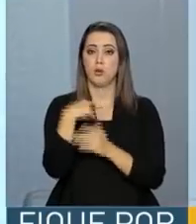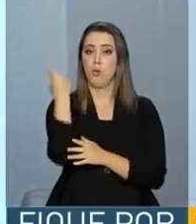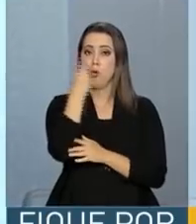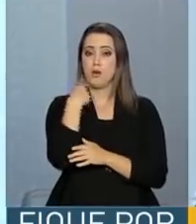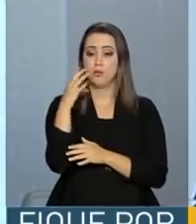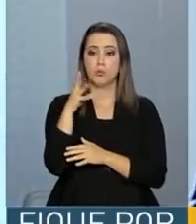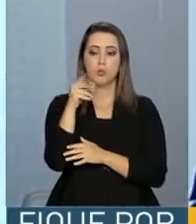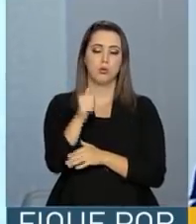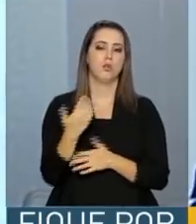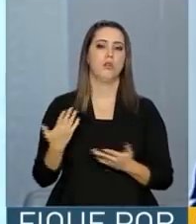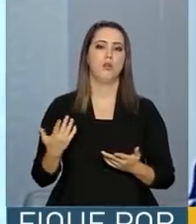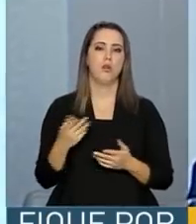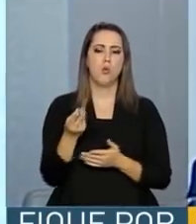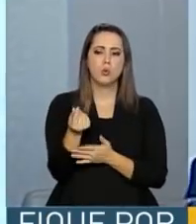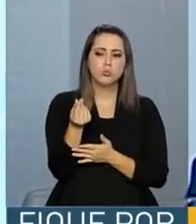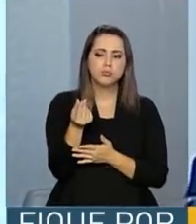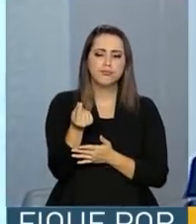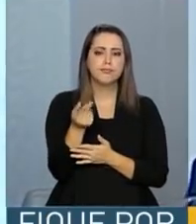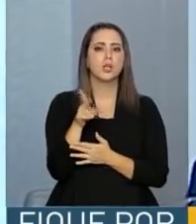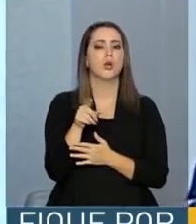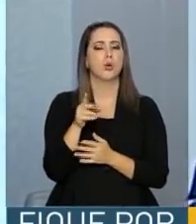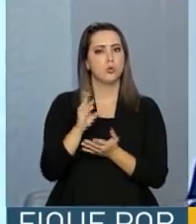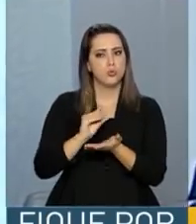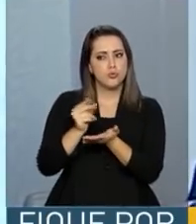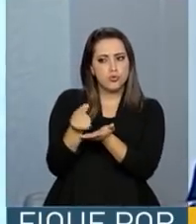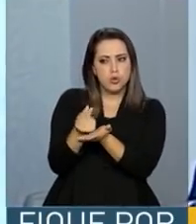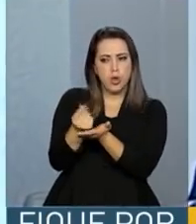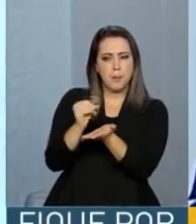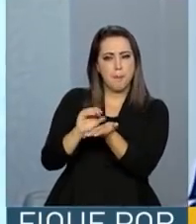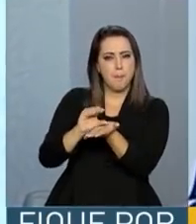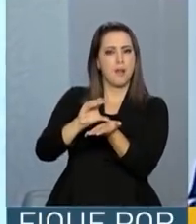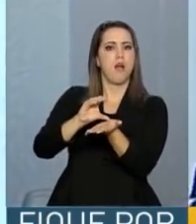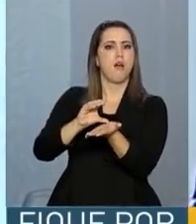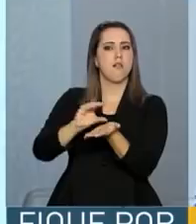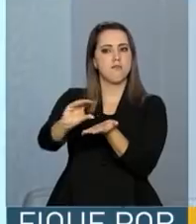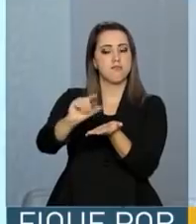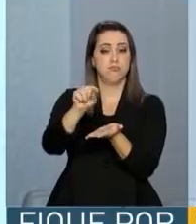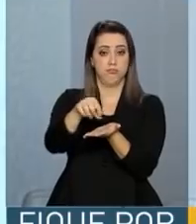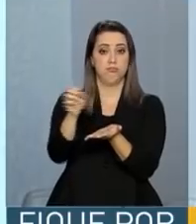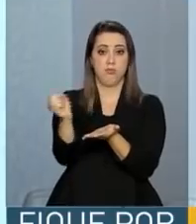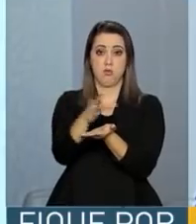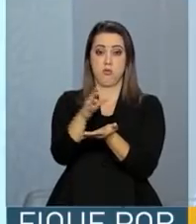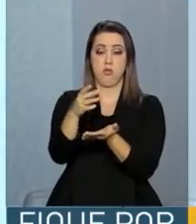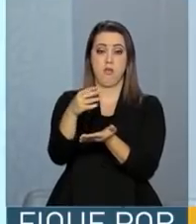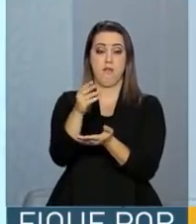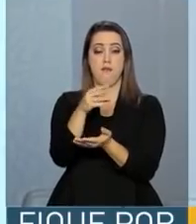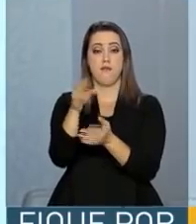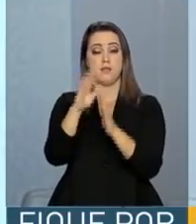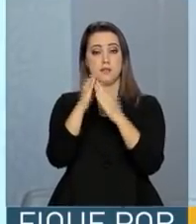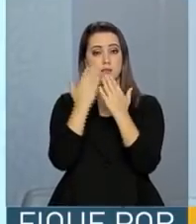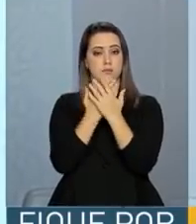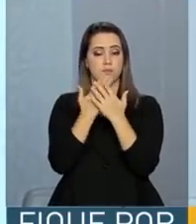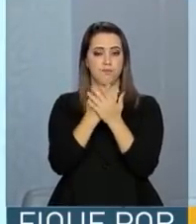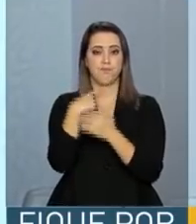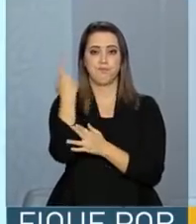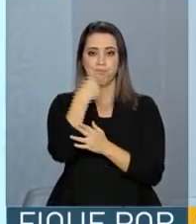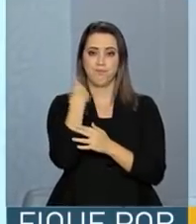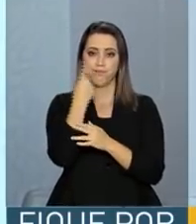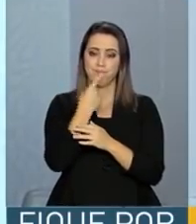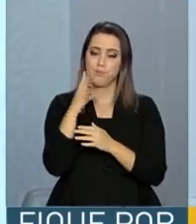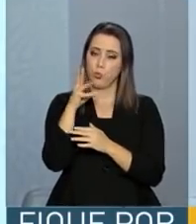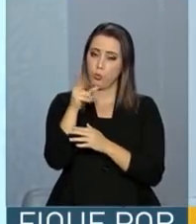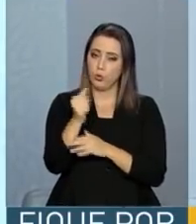para a formatação desse sistema das escolas integrais mais uma vitória conseguida sob